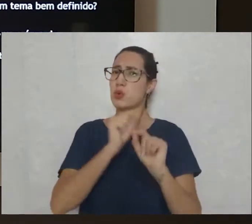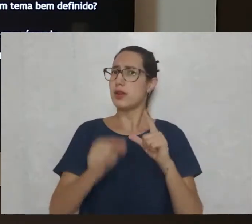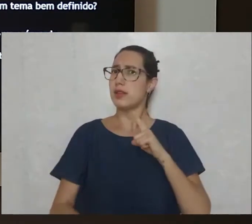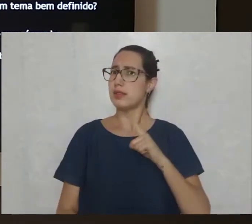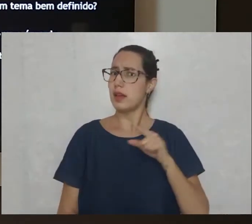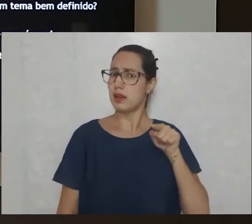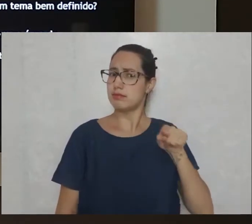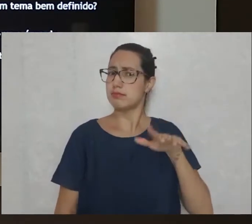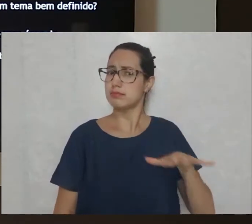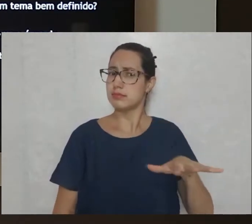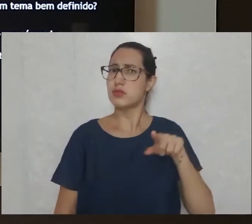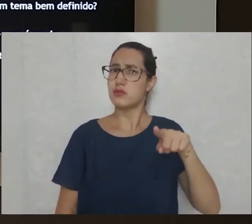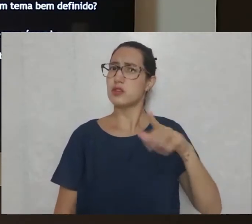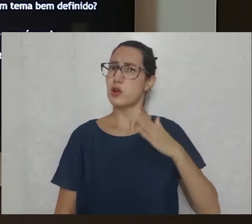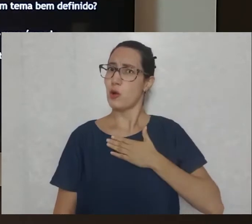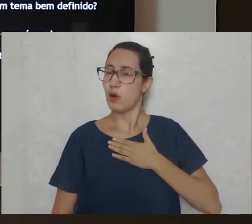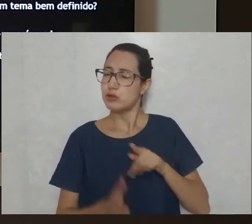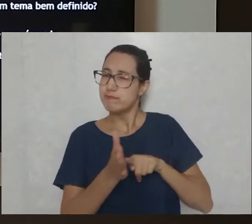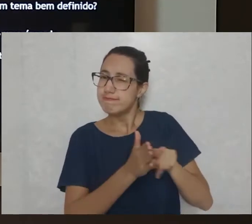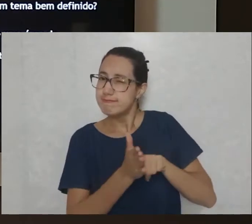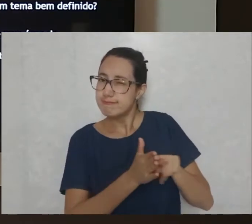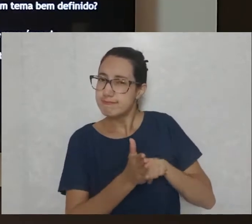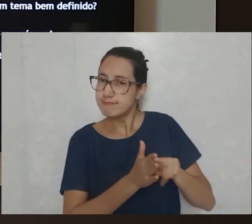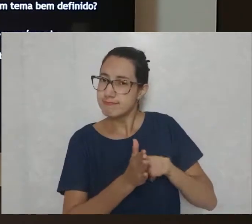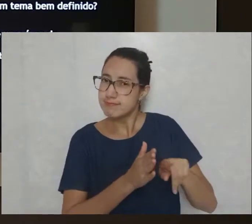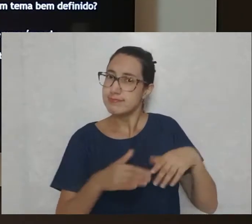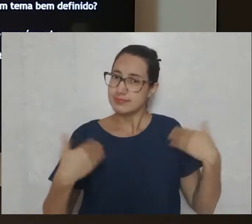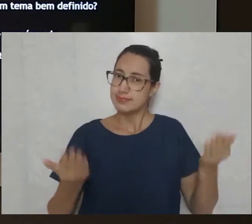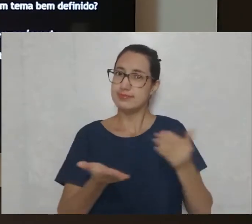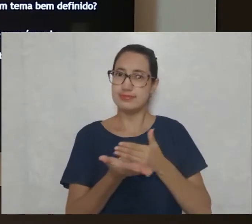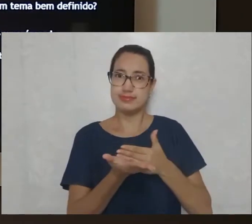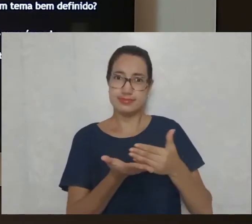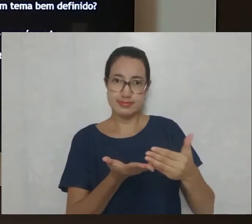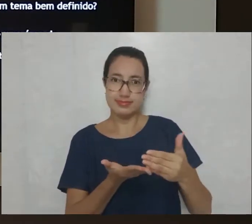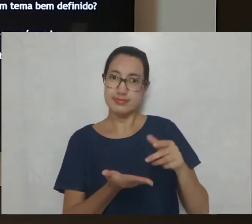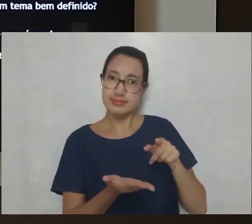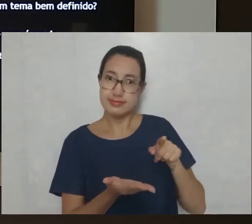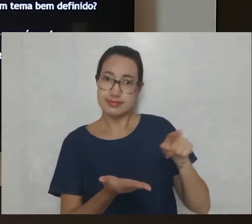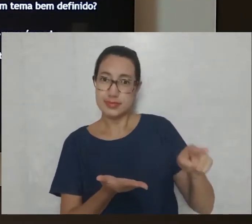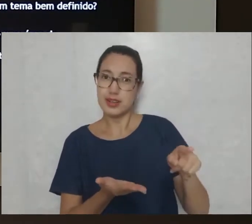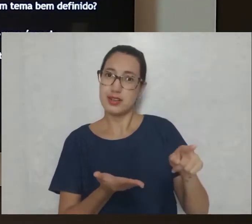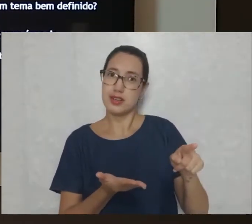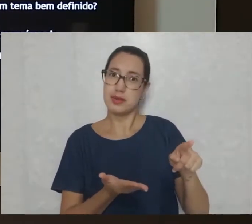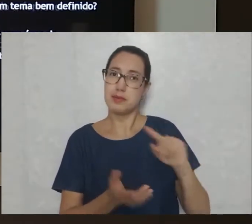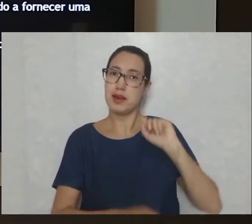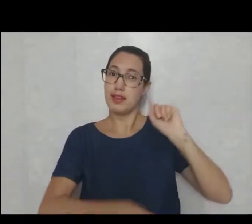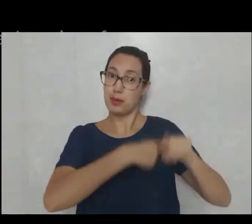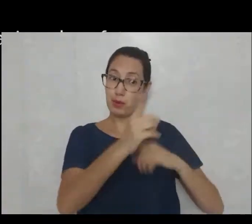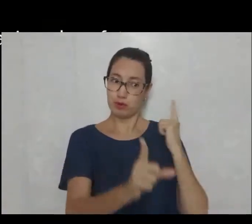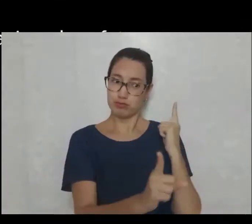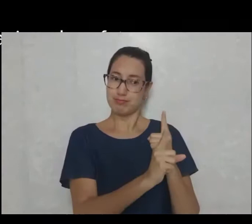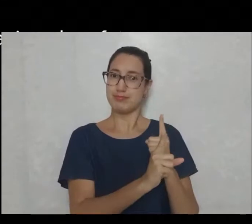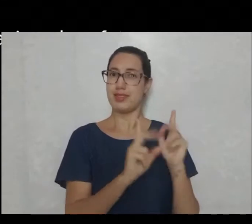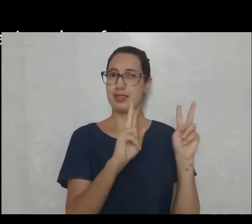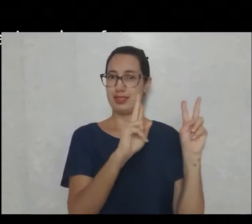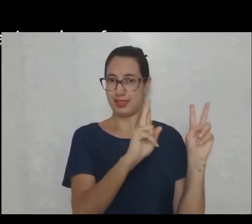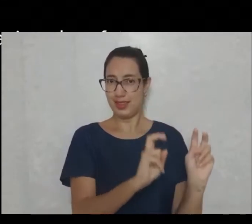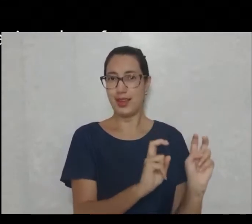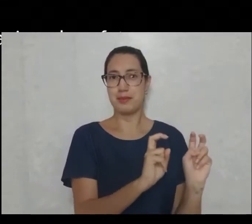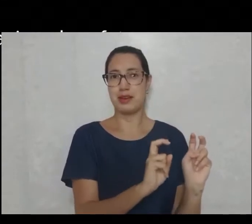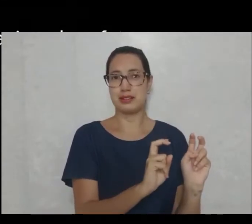você deseja investigar, né? Então, a gente já começa nessa direção para achar um tema, tá? Então